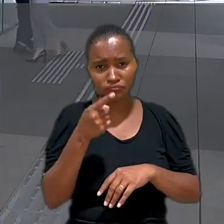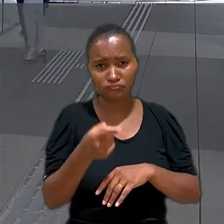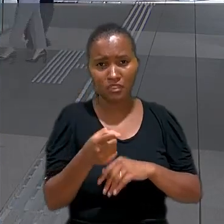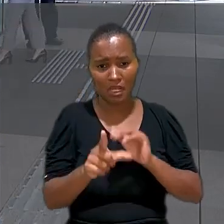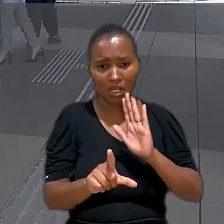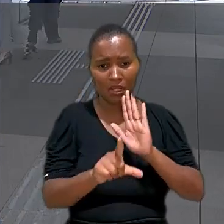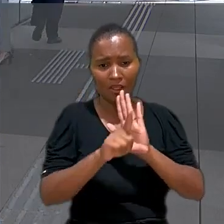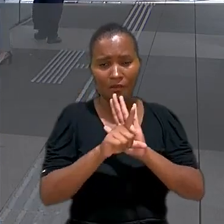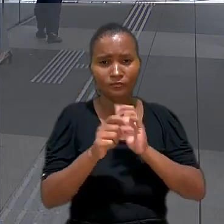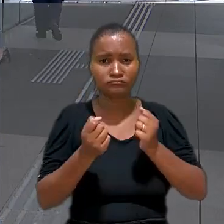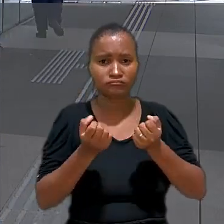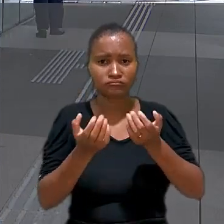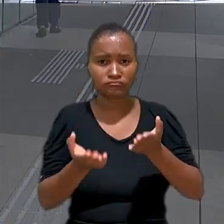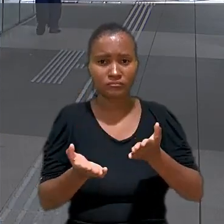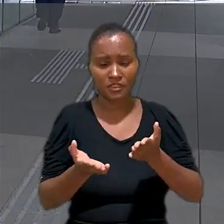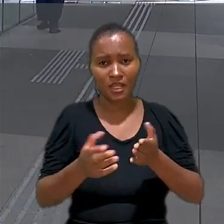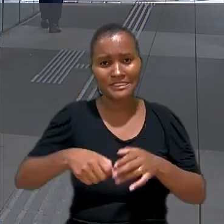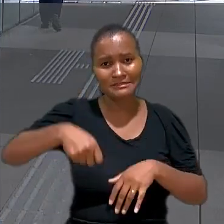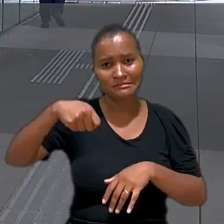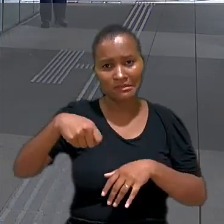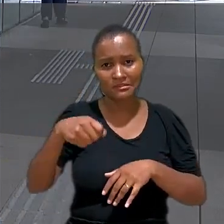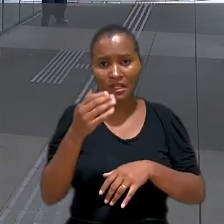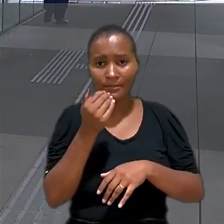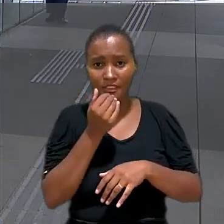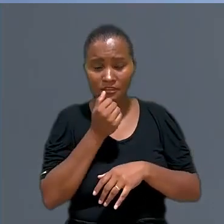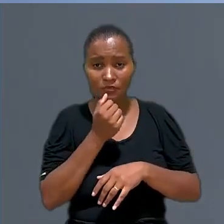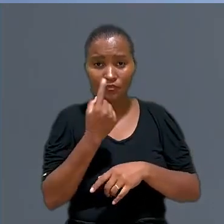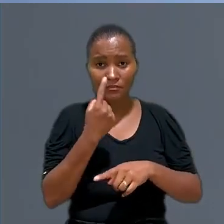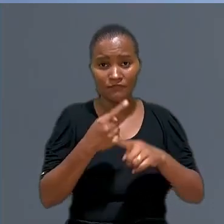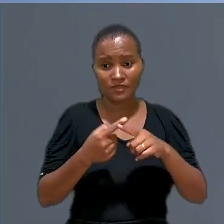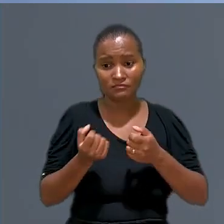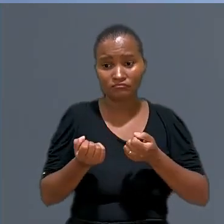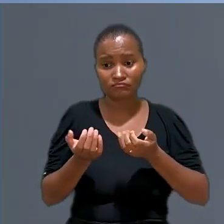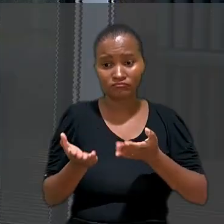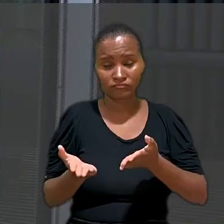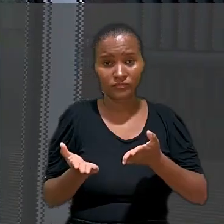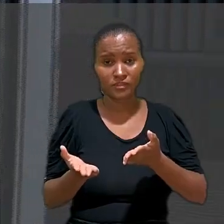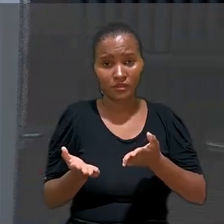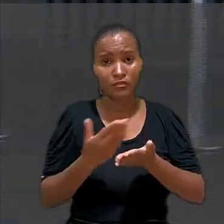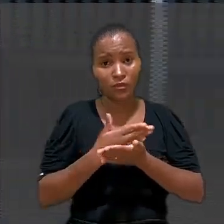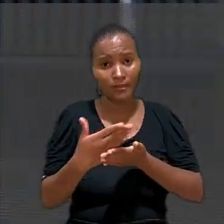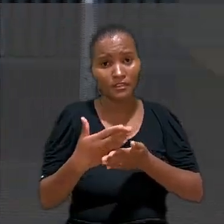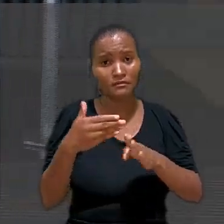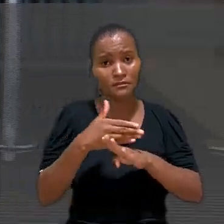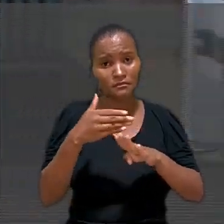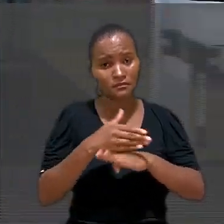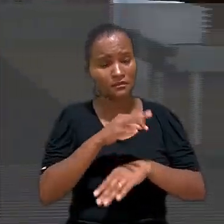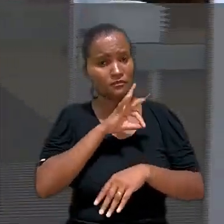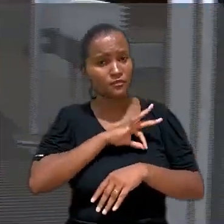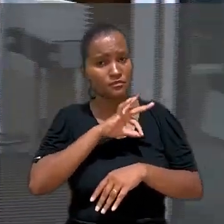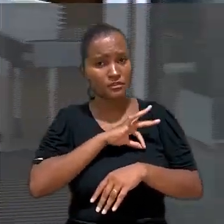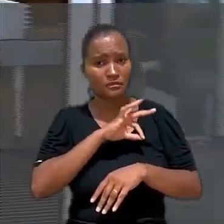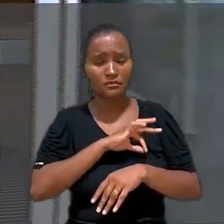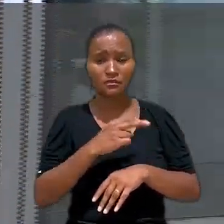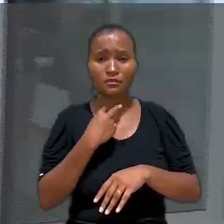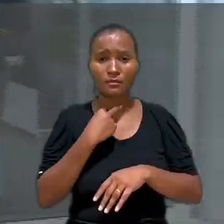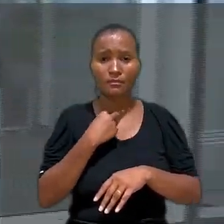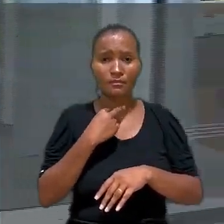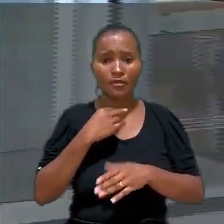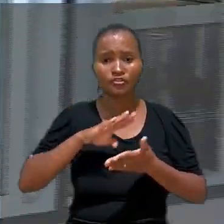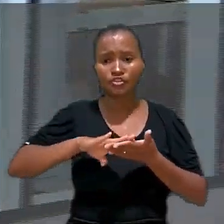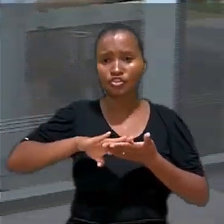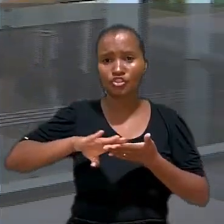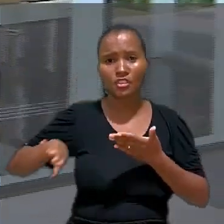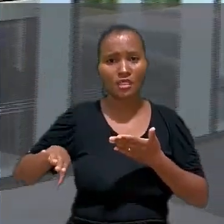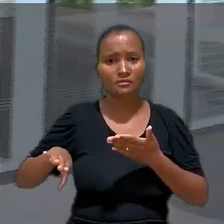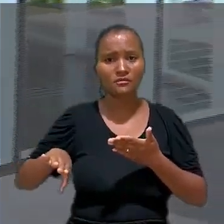haja determinação legal para o fornecimento da cesta básica, uma vez ofertada, a parcela passa a fazer parte do salário e não